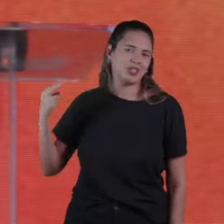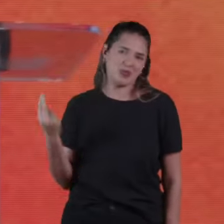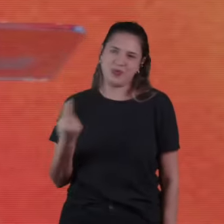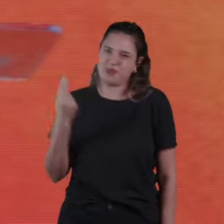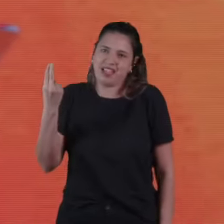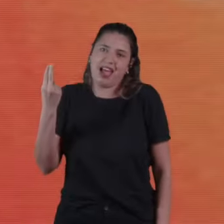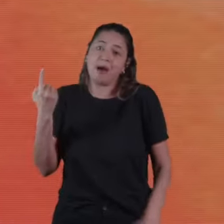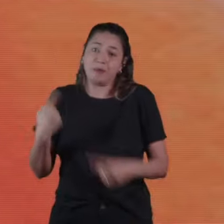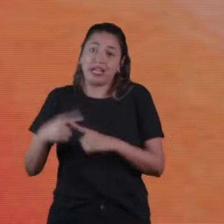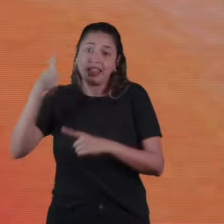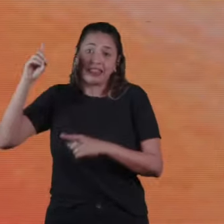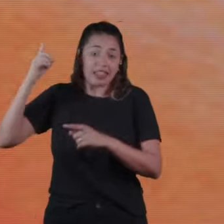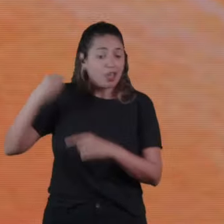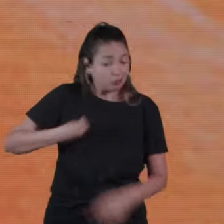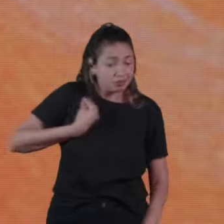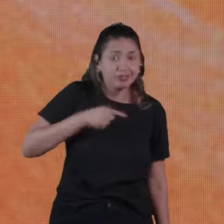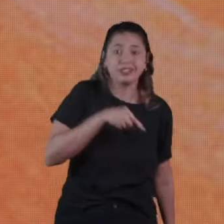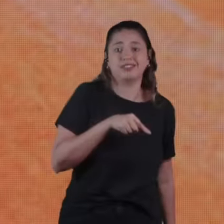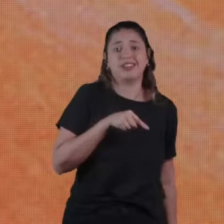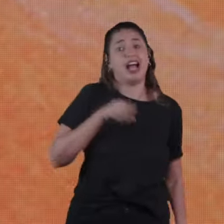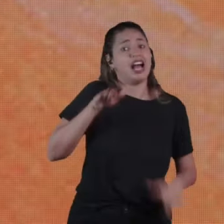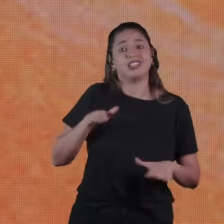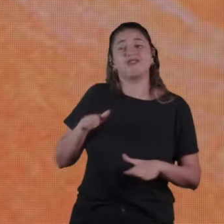continuar presente, mesmo que você não queira ver isso.